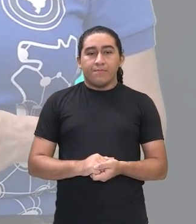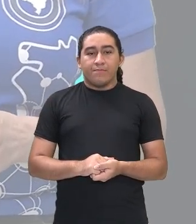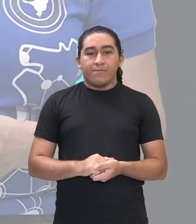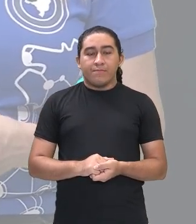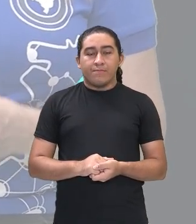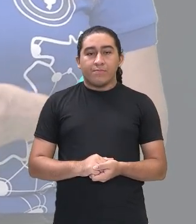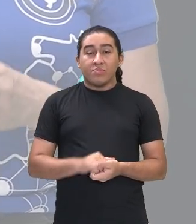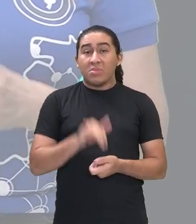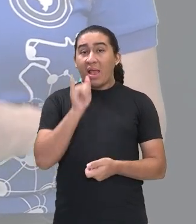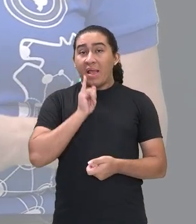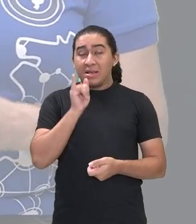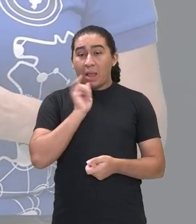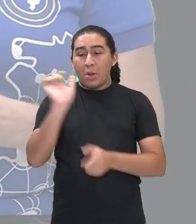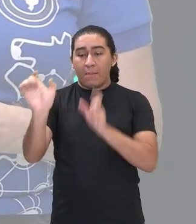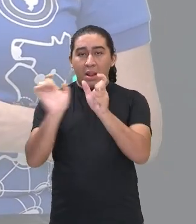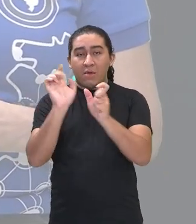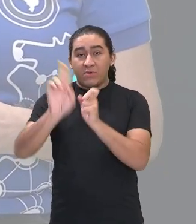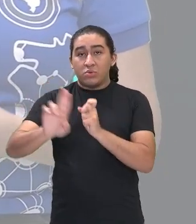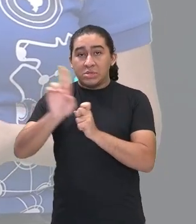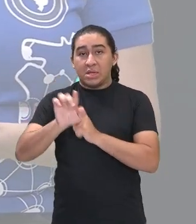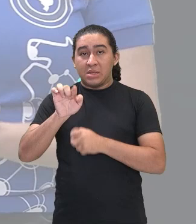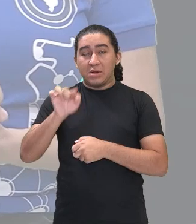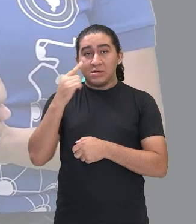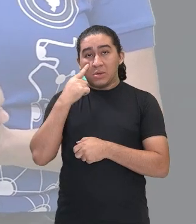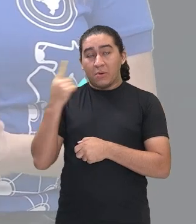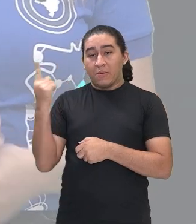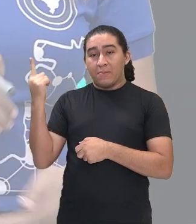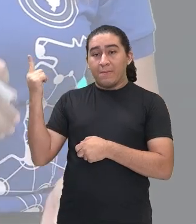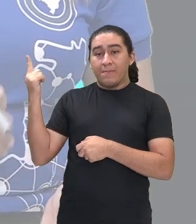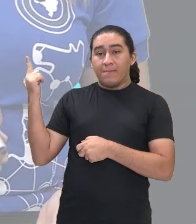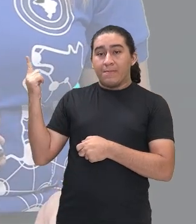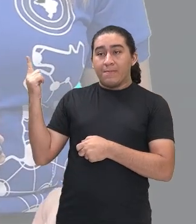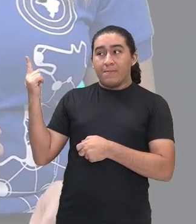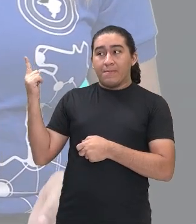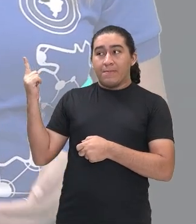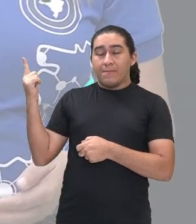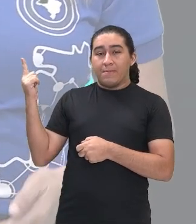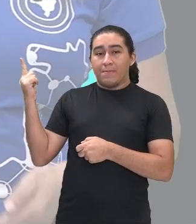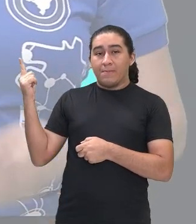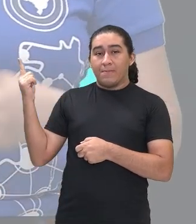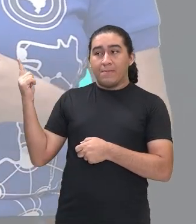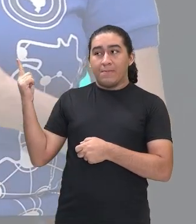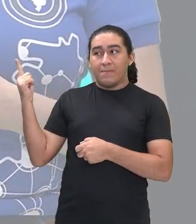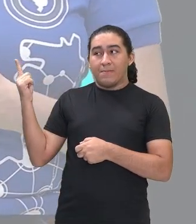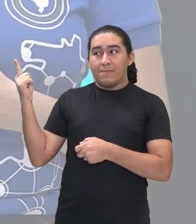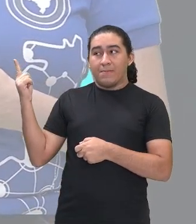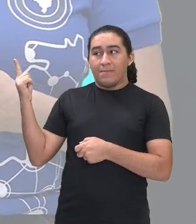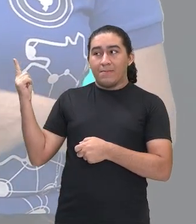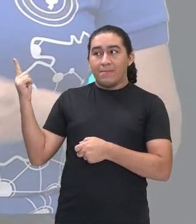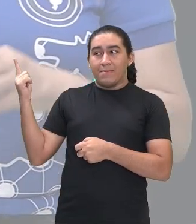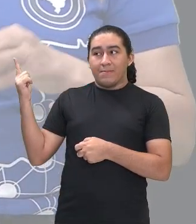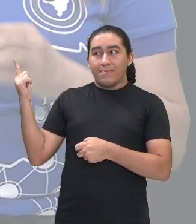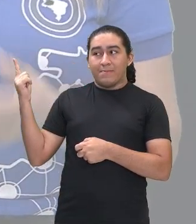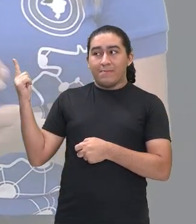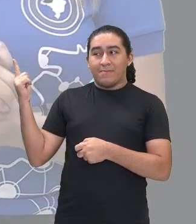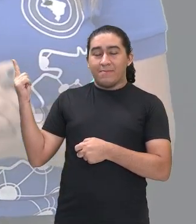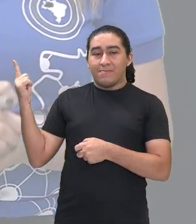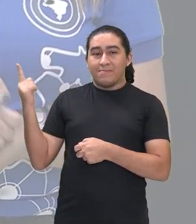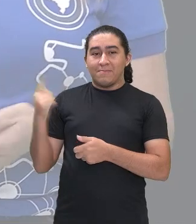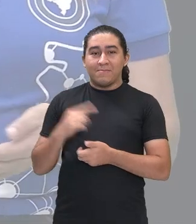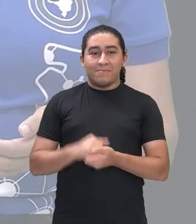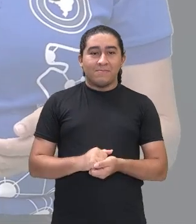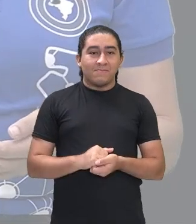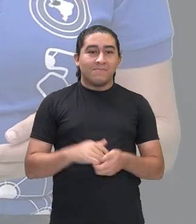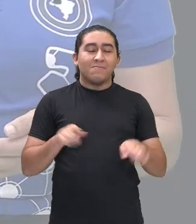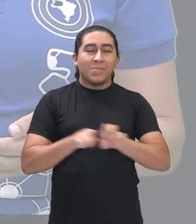isto é, por exemplo, vírgula, ou seja, ou melhor. Você está